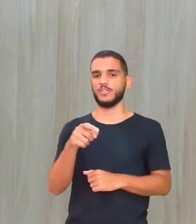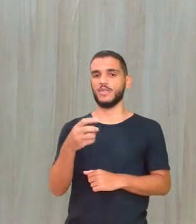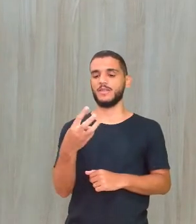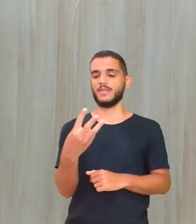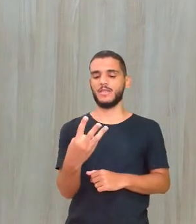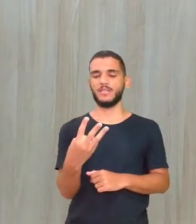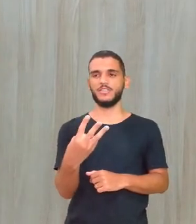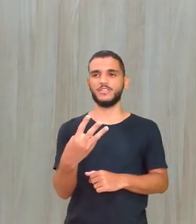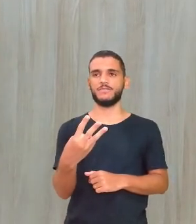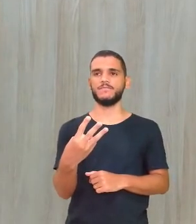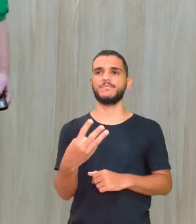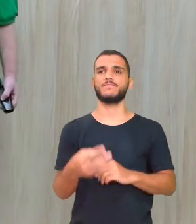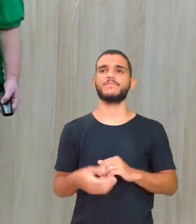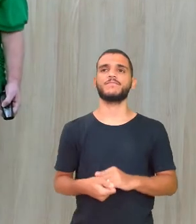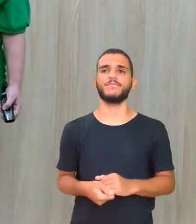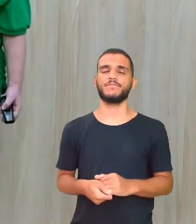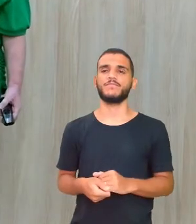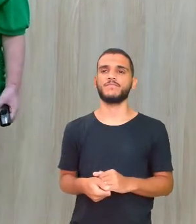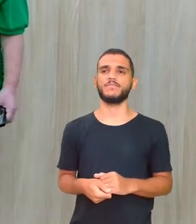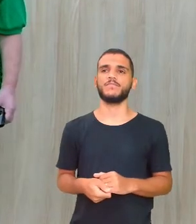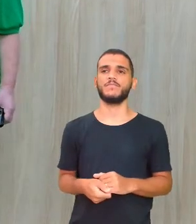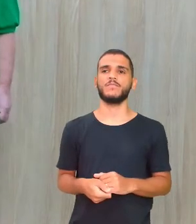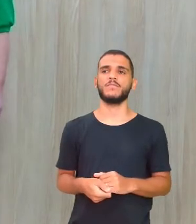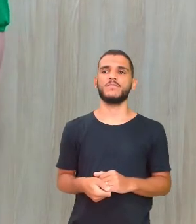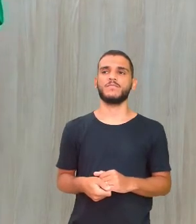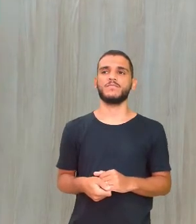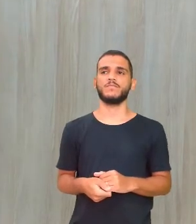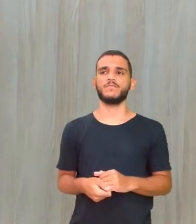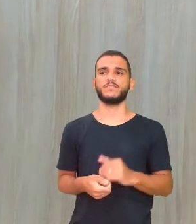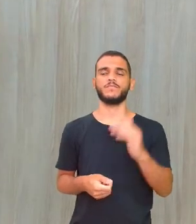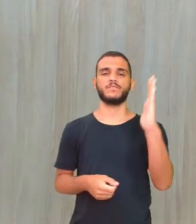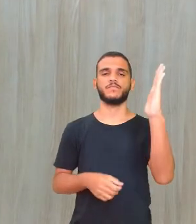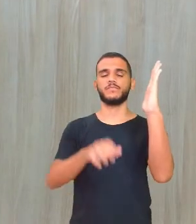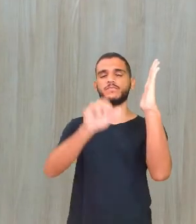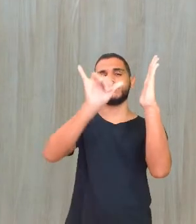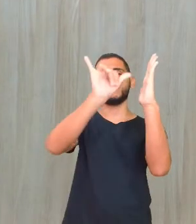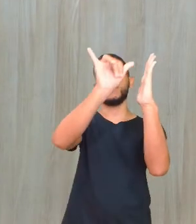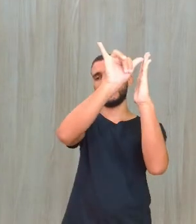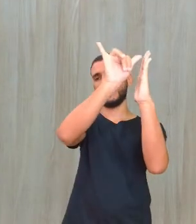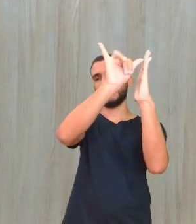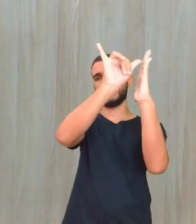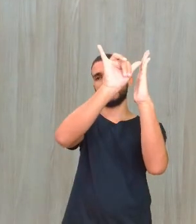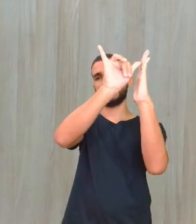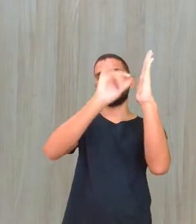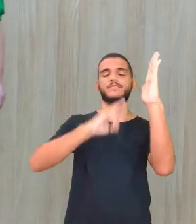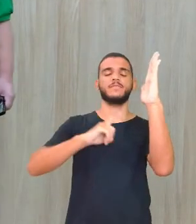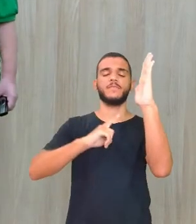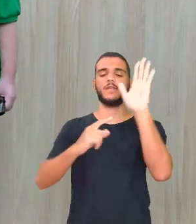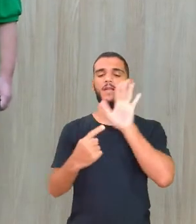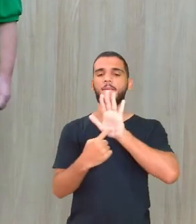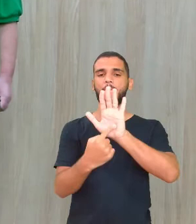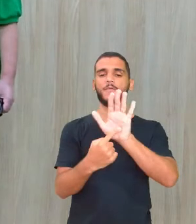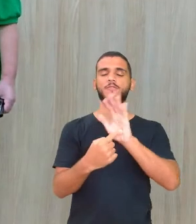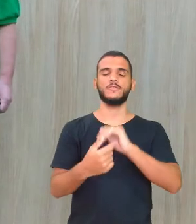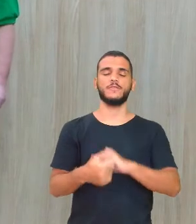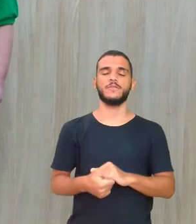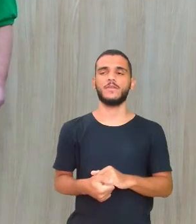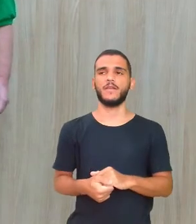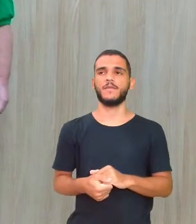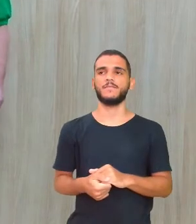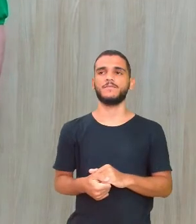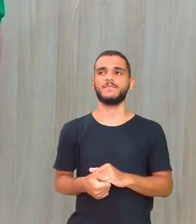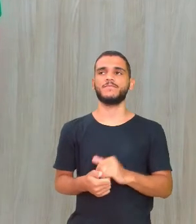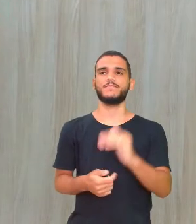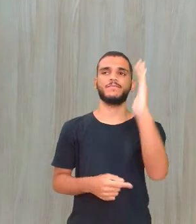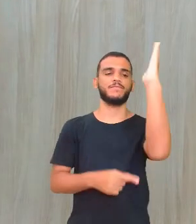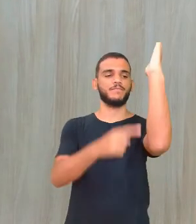o X é 3. E quem é o Y? Olha só, quando eu trago para cá, e isso é